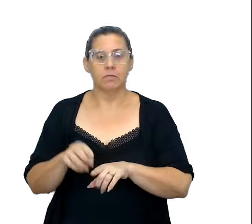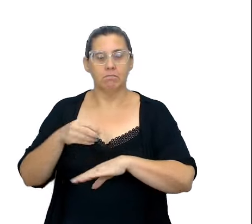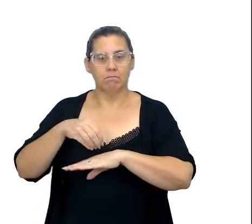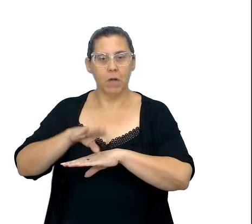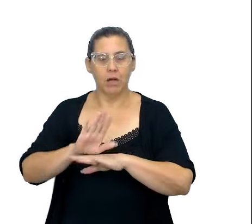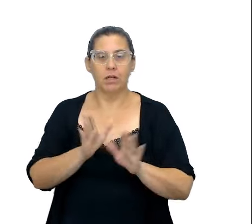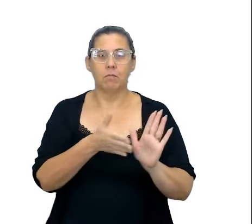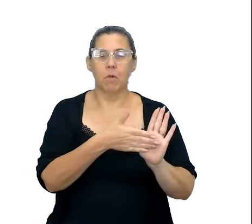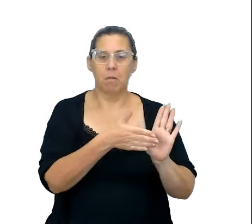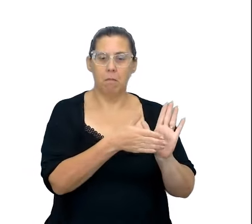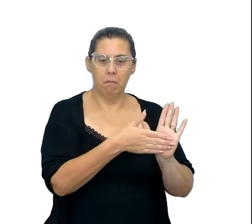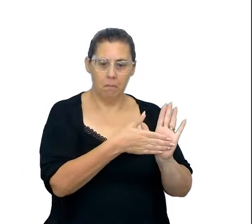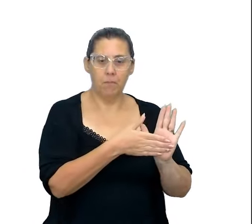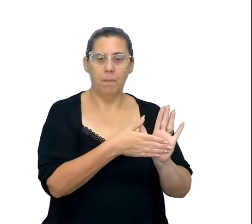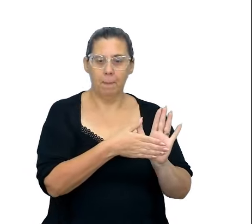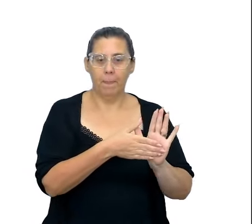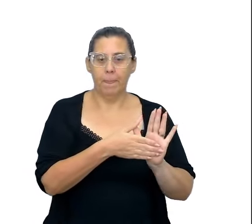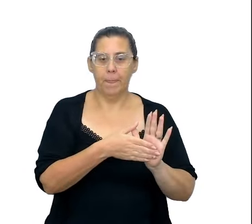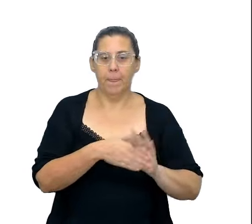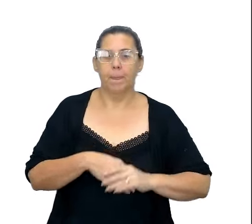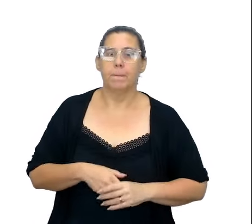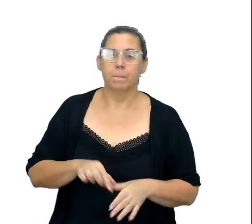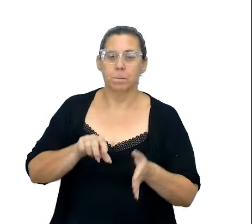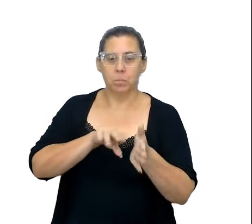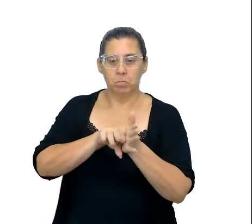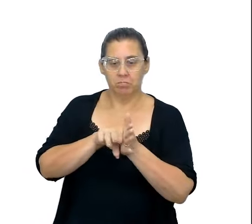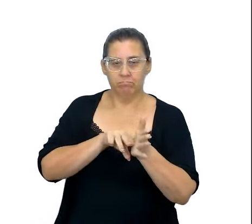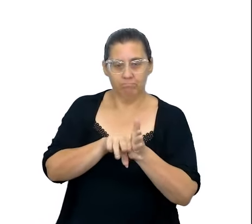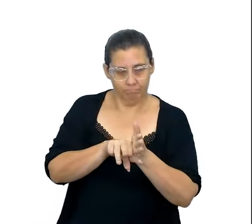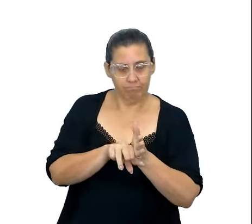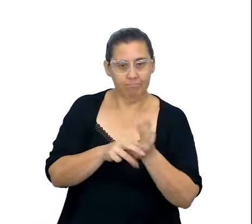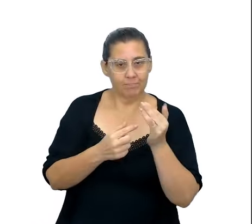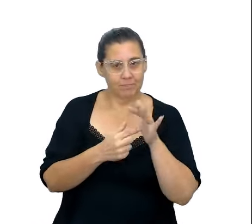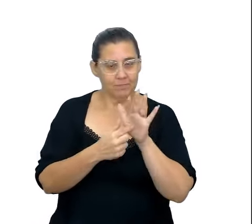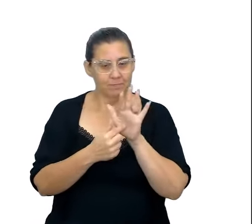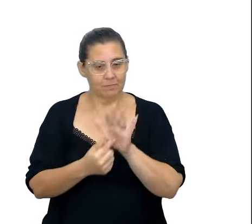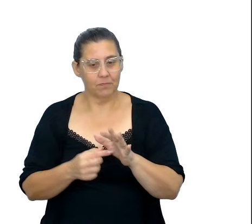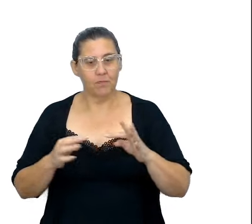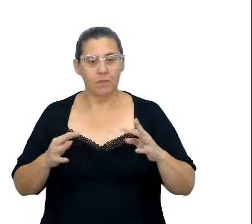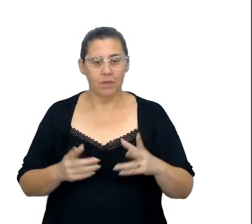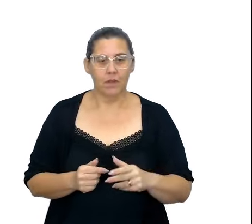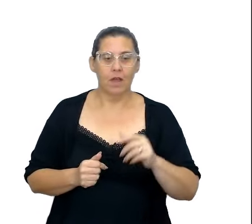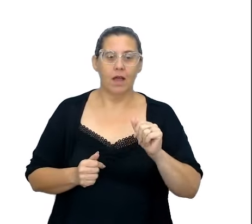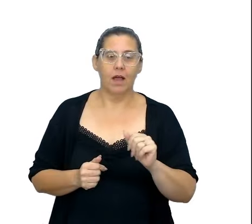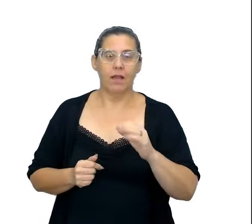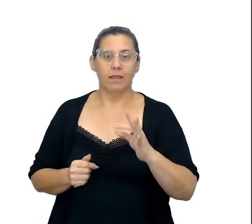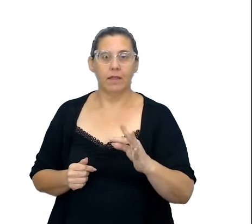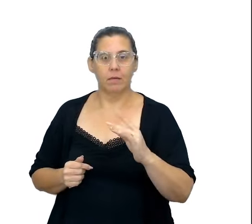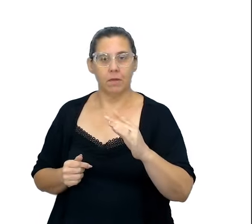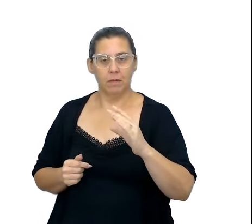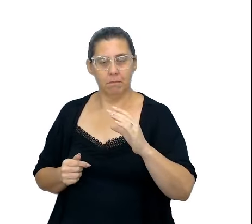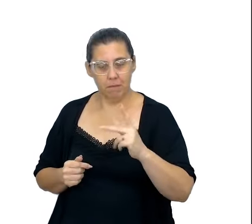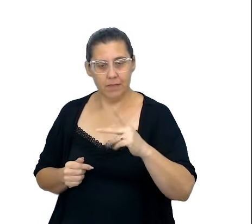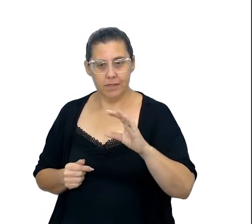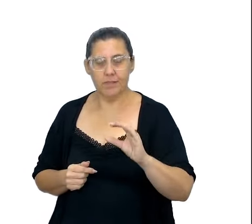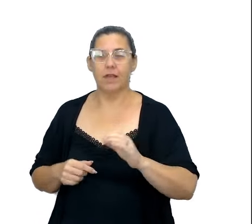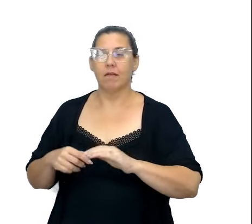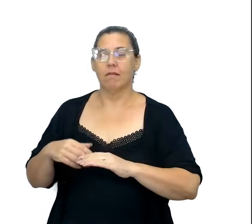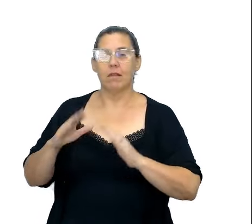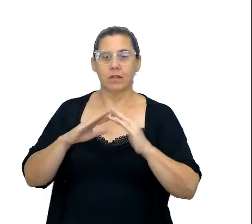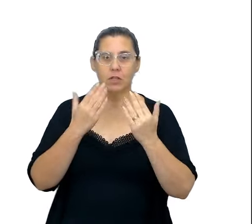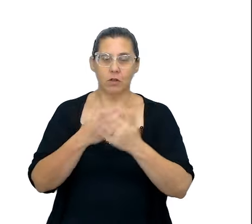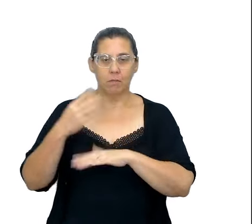sugestões propostas de metodologias ativas para o trabalho junto com os pares da TPC na escola, né, para ser desenvolvido aí junto